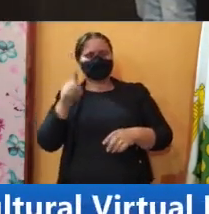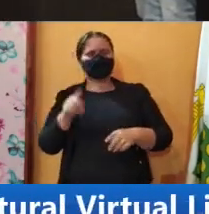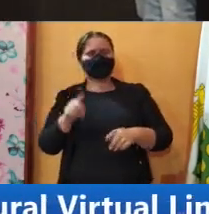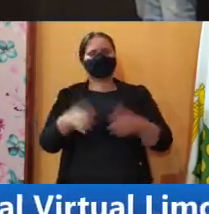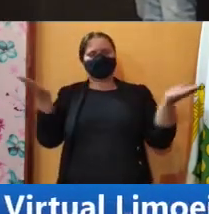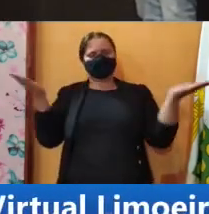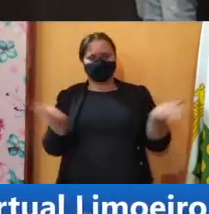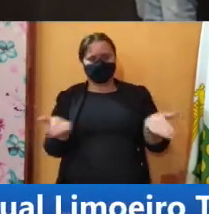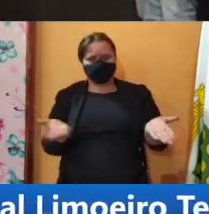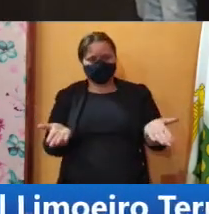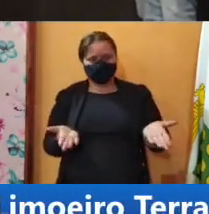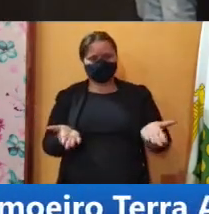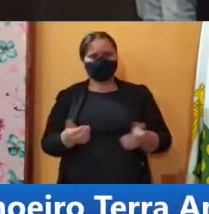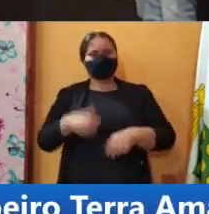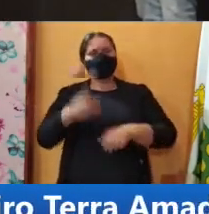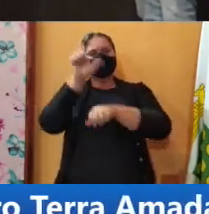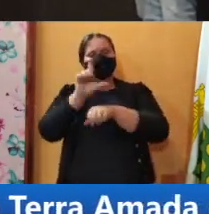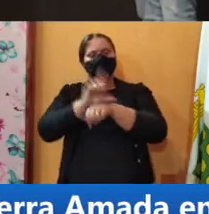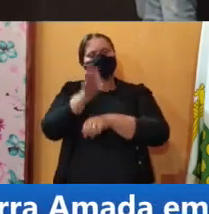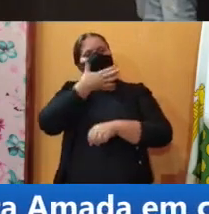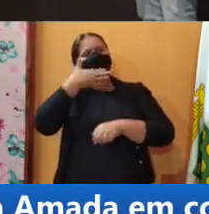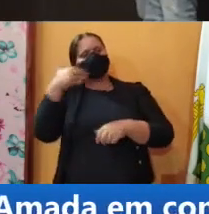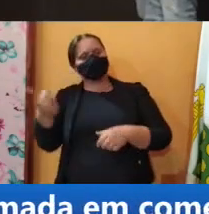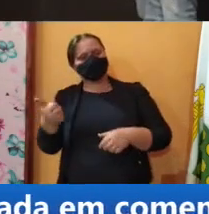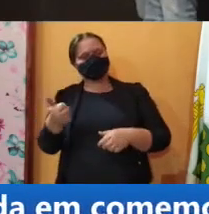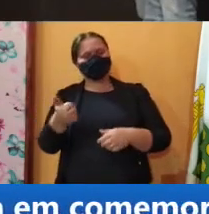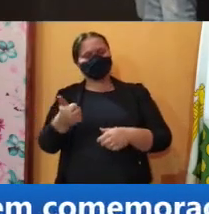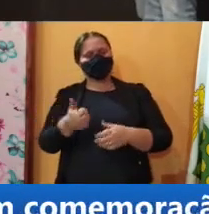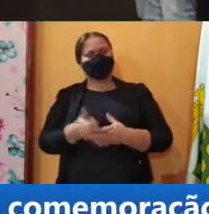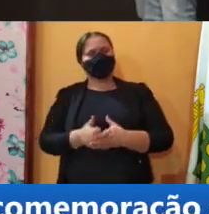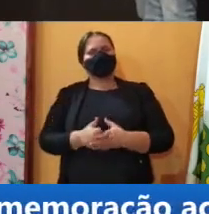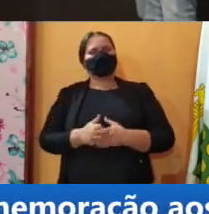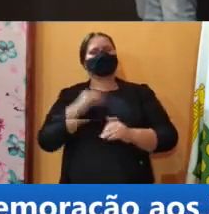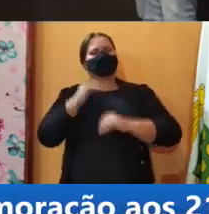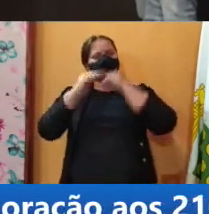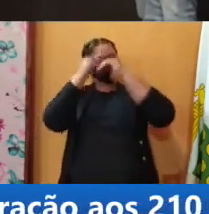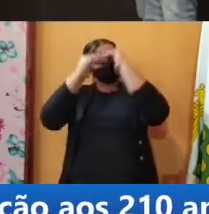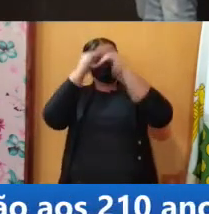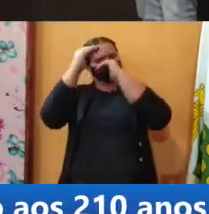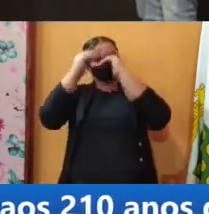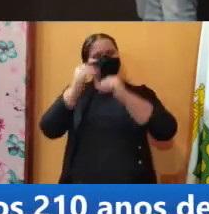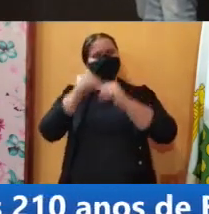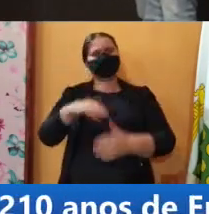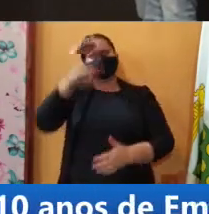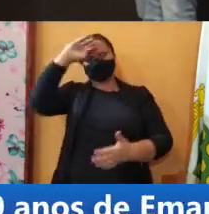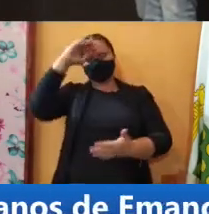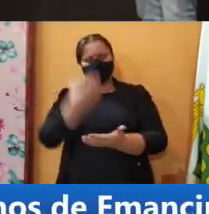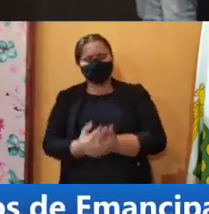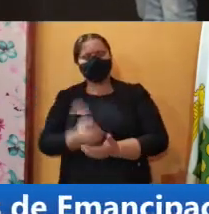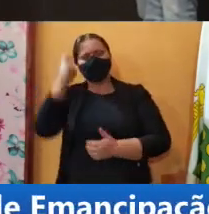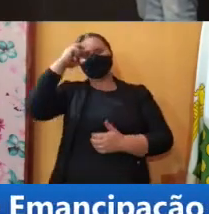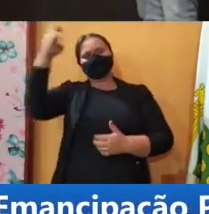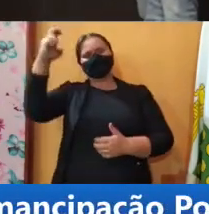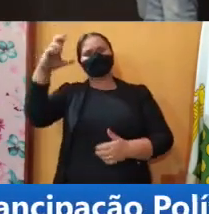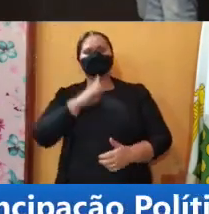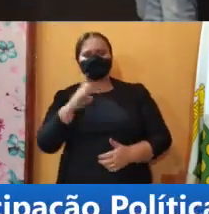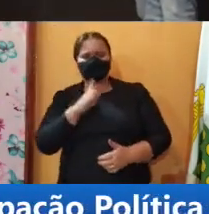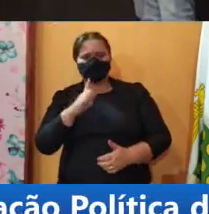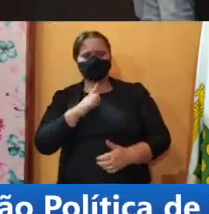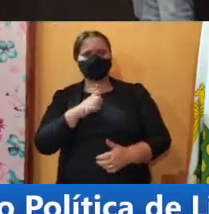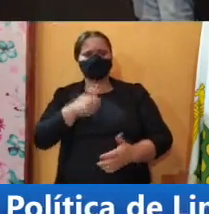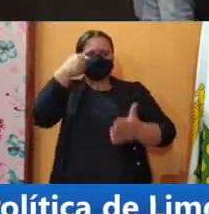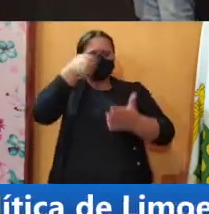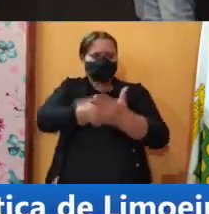aqui lutando por um Limoeiro melhor. Então, que a gente possa continuar acreditando nessa cultura que ela existe e